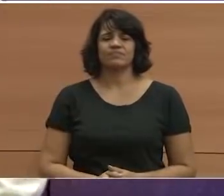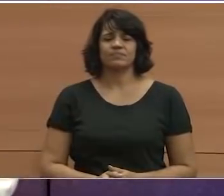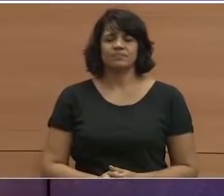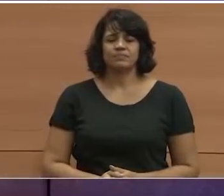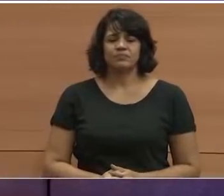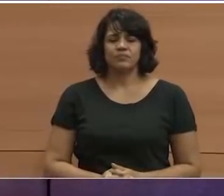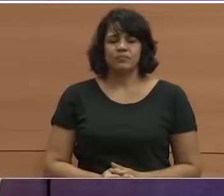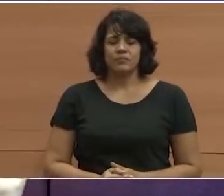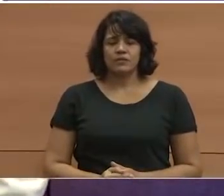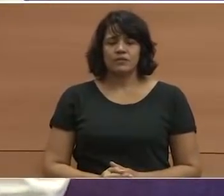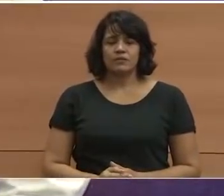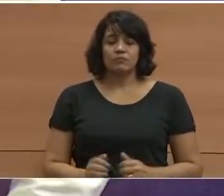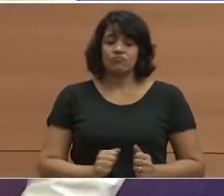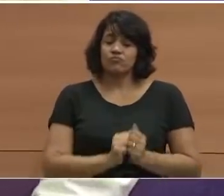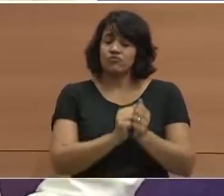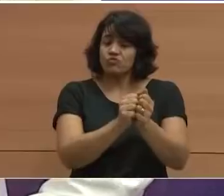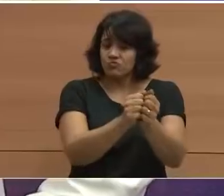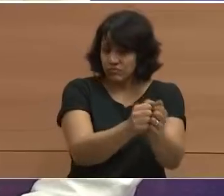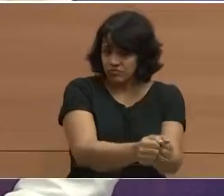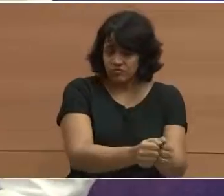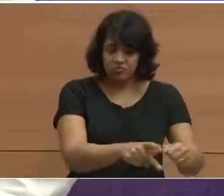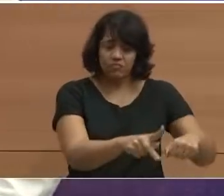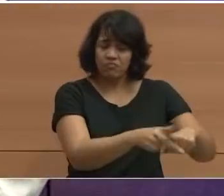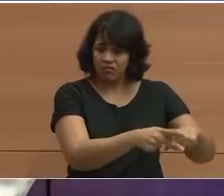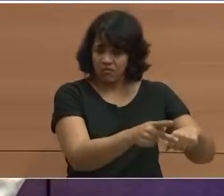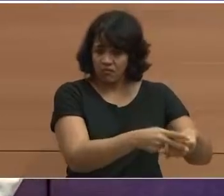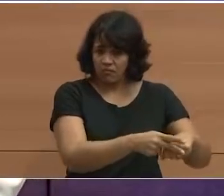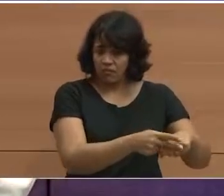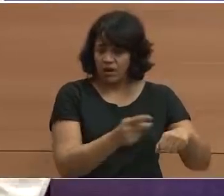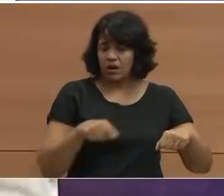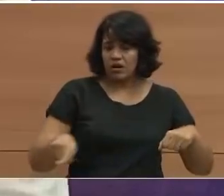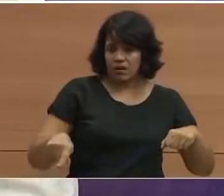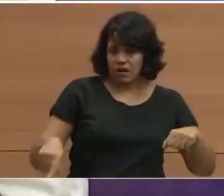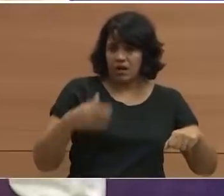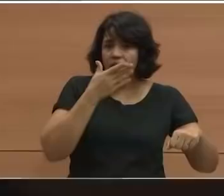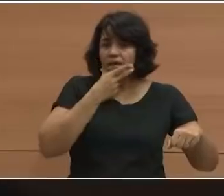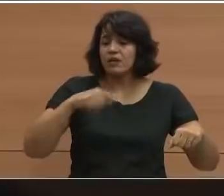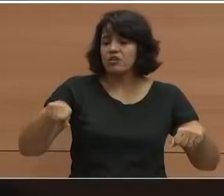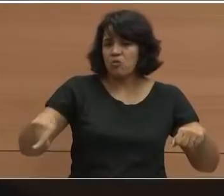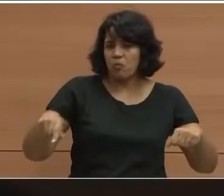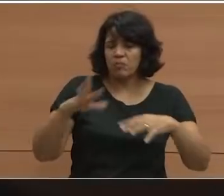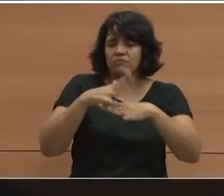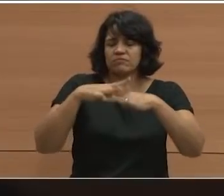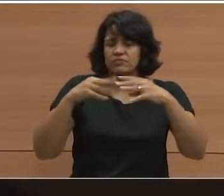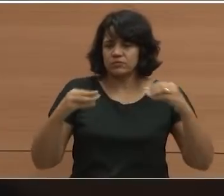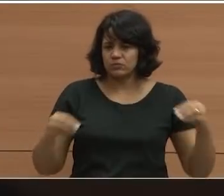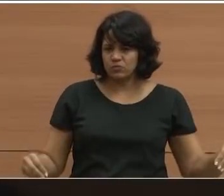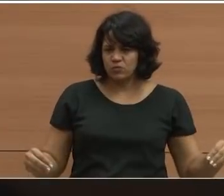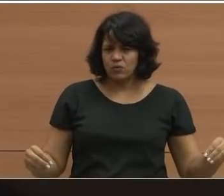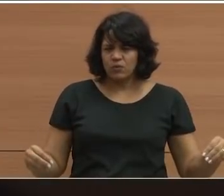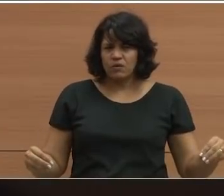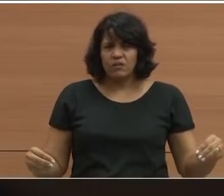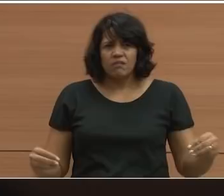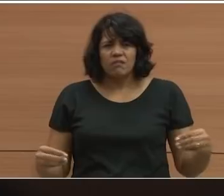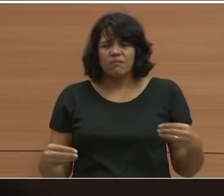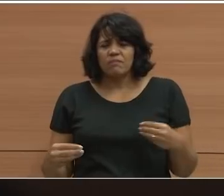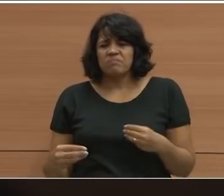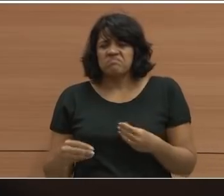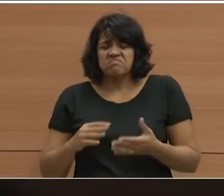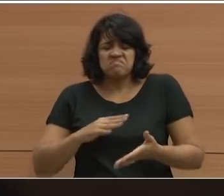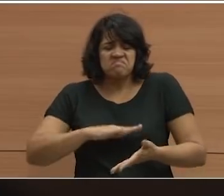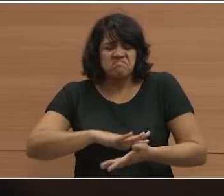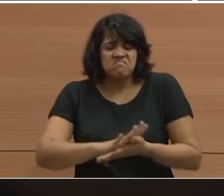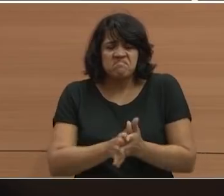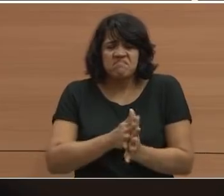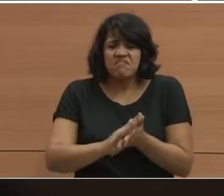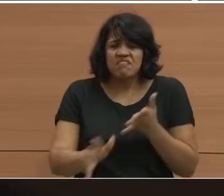Vendo com ele o homem que fora curado, nada tinham que dizer em contrário, e mandando sair do sinédrio, consultavam entre si, dizendo: